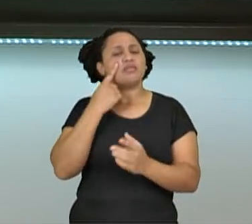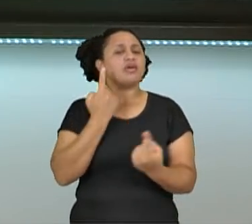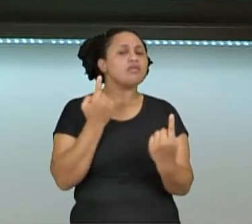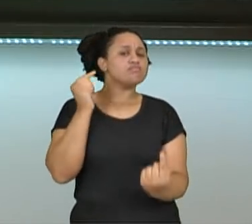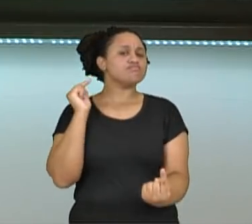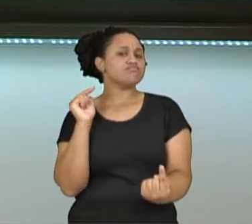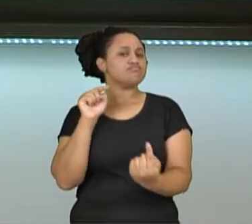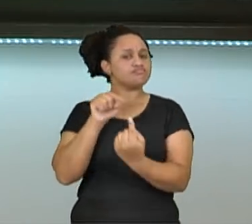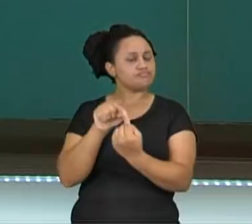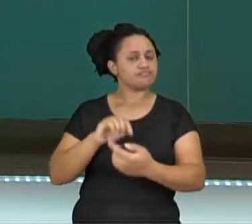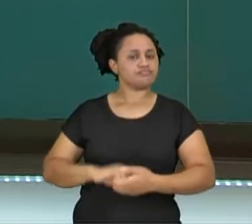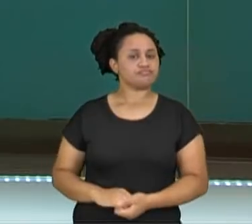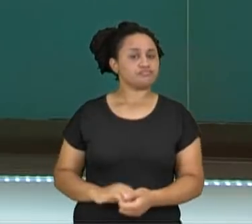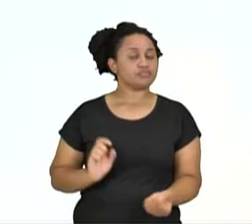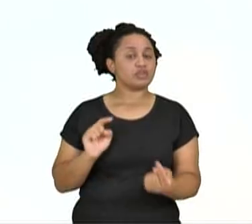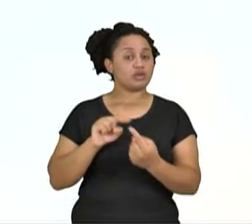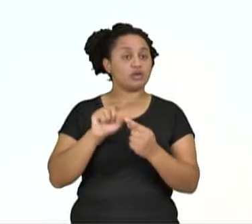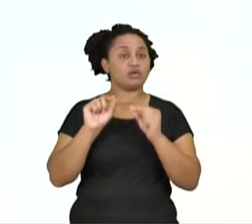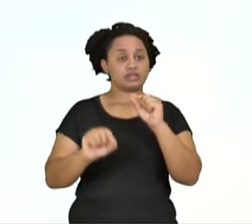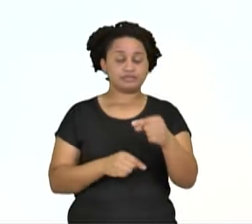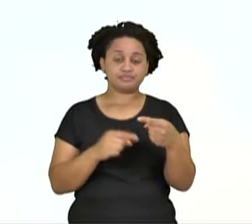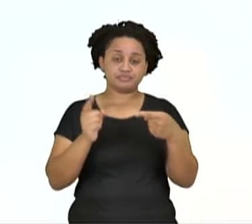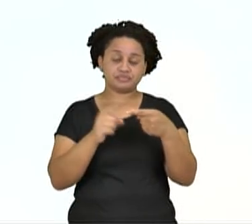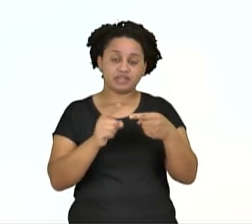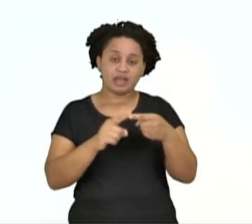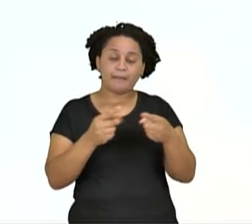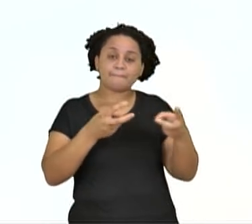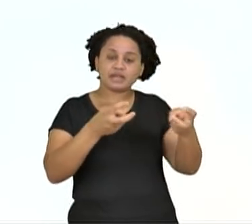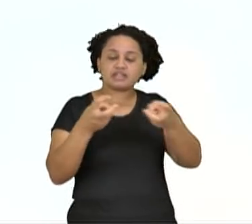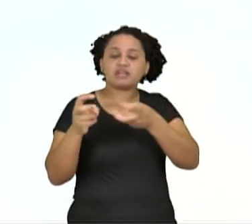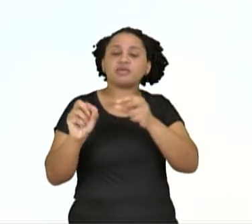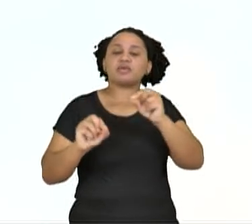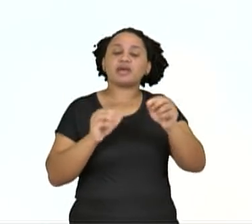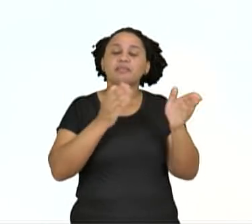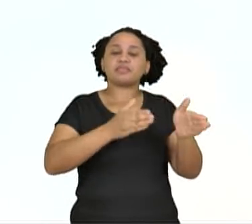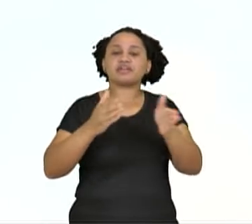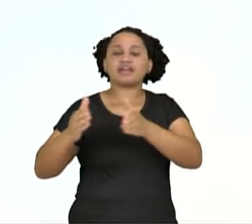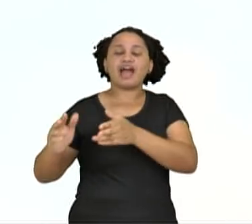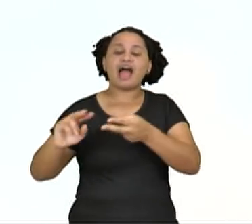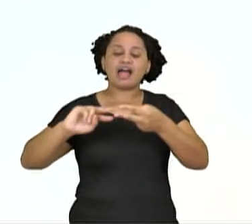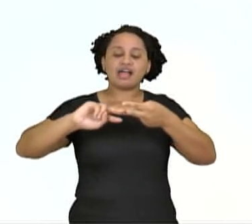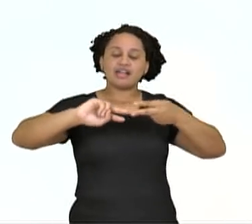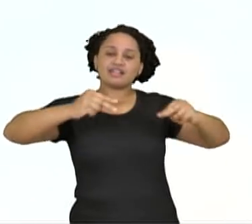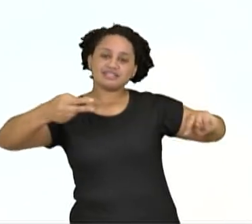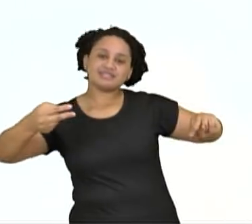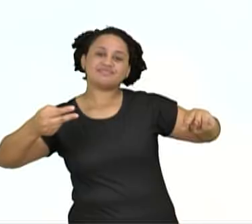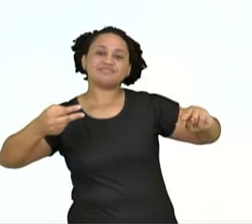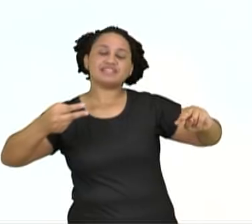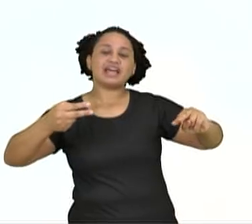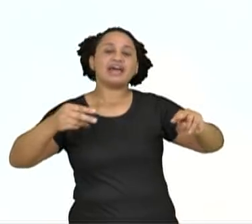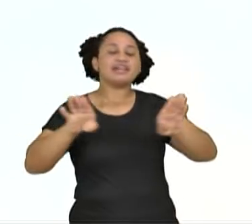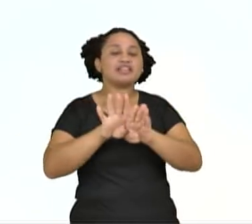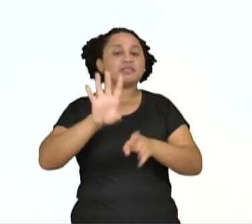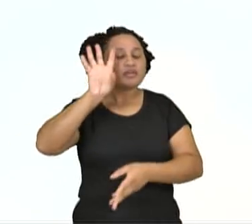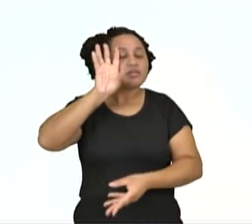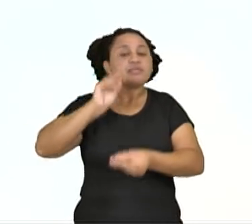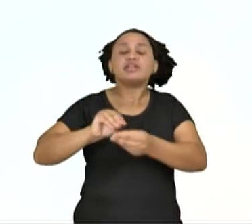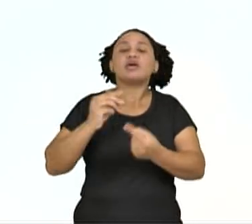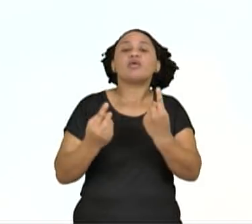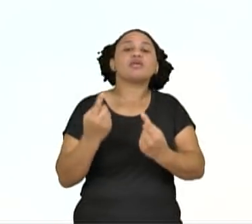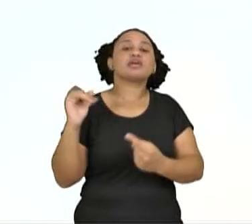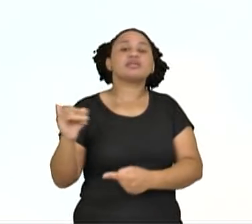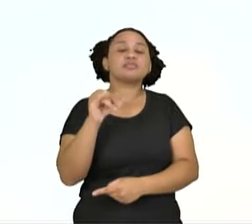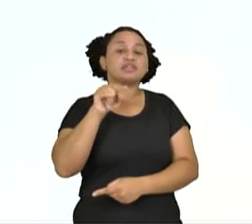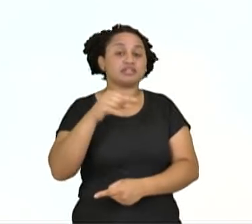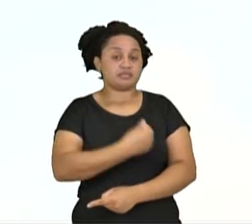Então, os objetivos dessa aula são identificar as etapas da síntese proteica e compreender a sua importância para a vida. E também